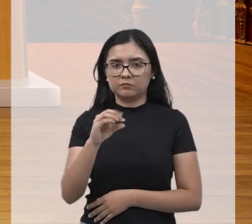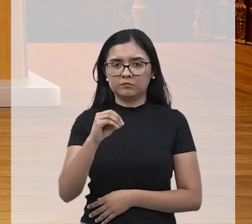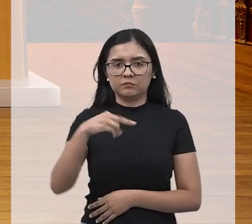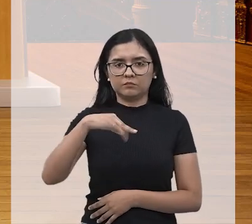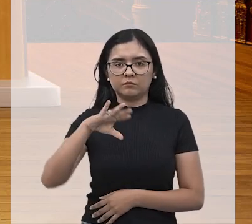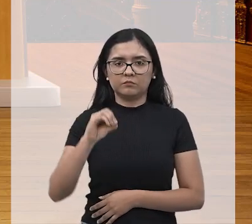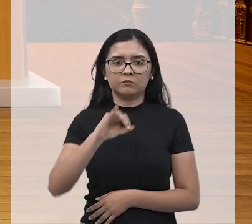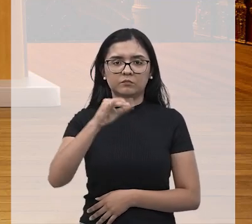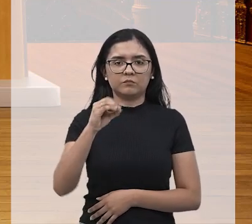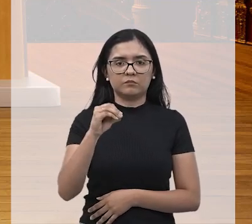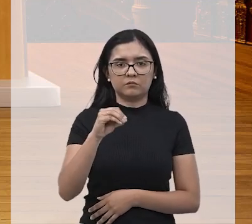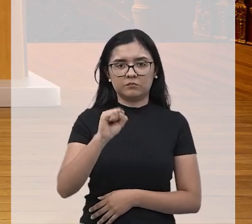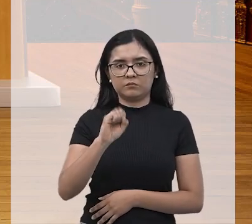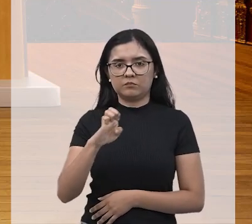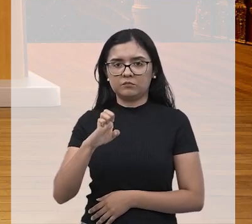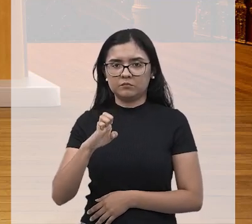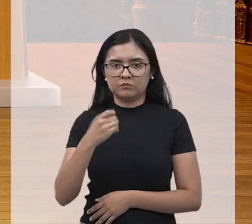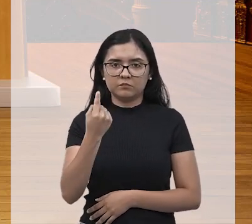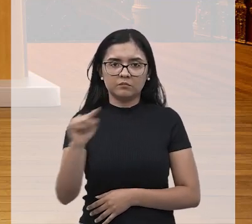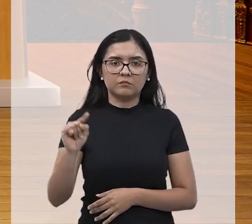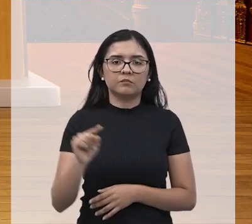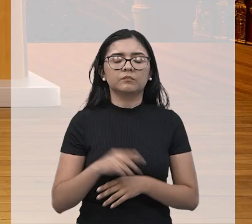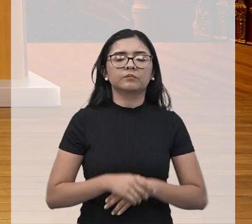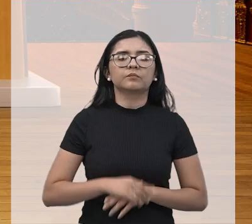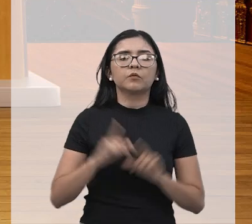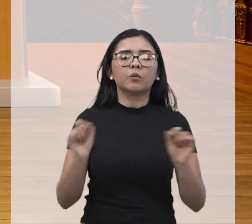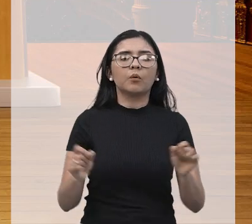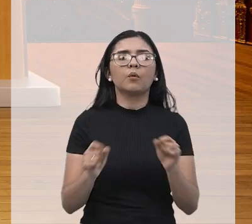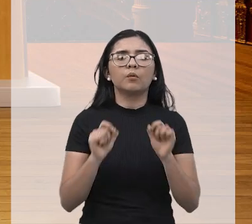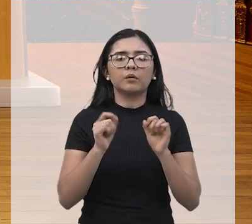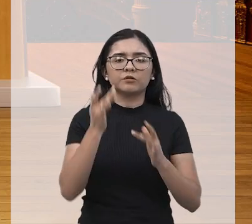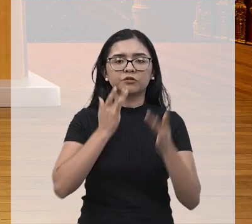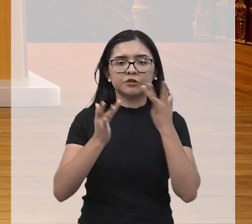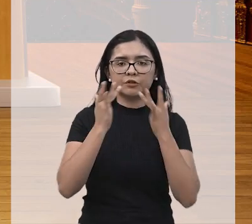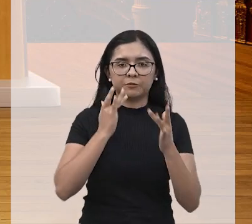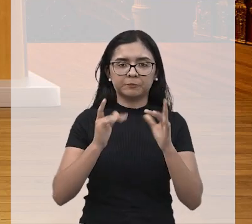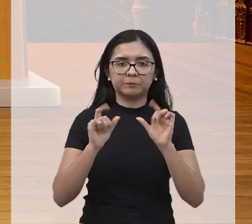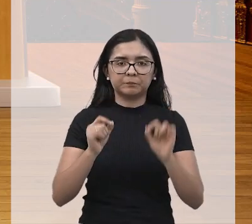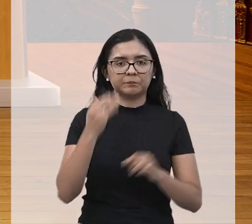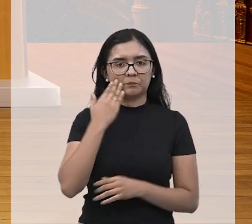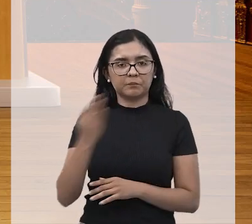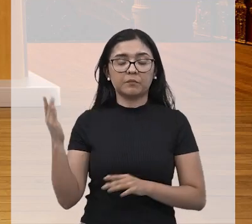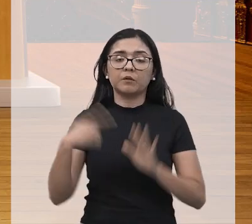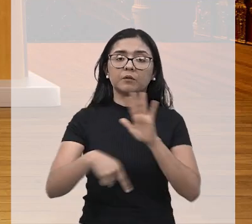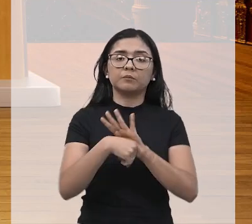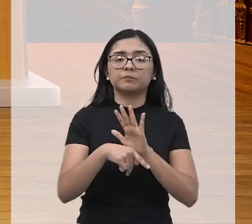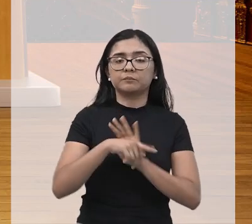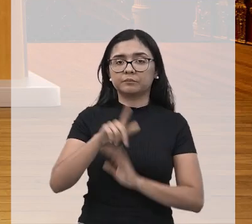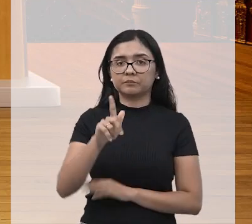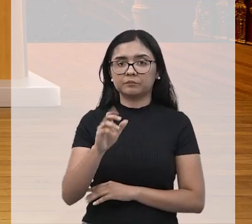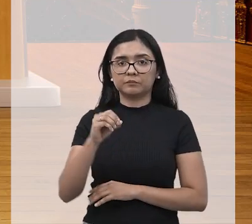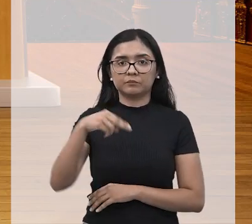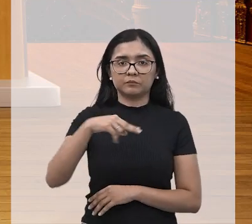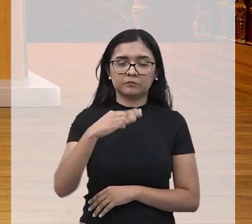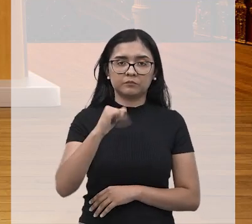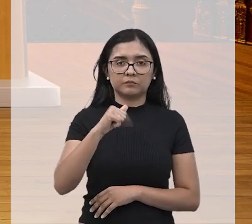ou O Poeta e a Inquisição, de Gonçalves de Magalhães, que ela foi encenada em